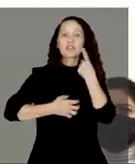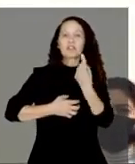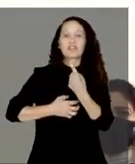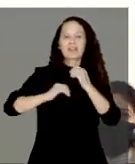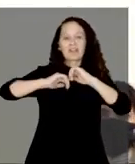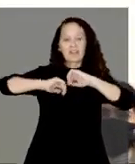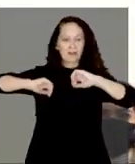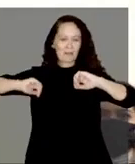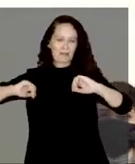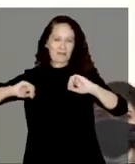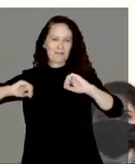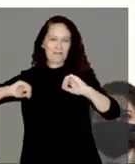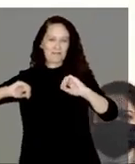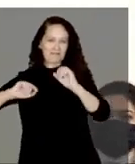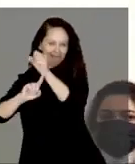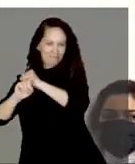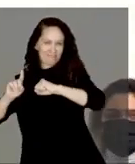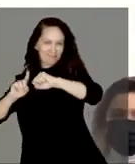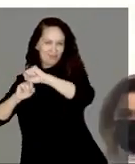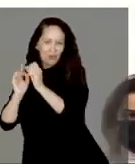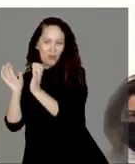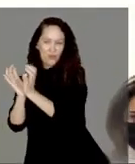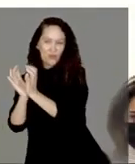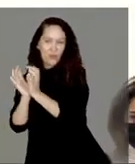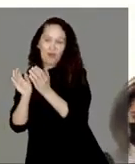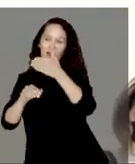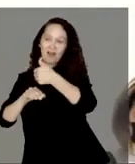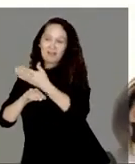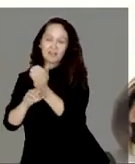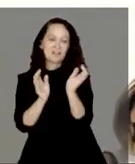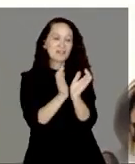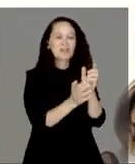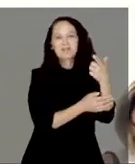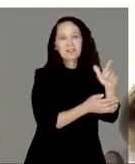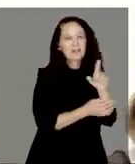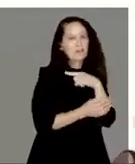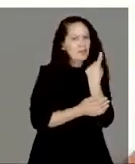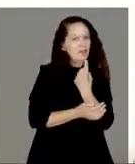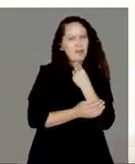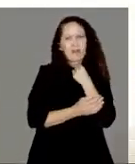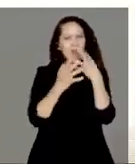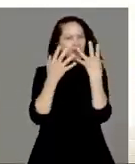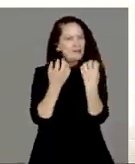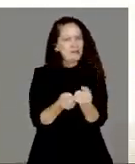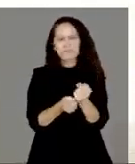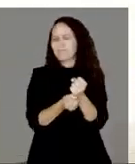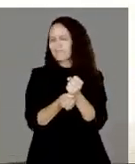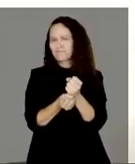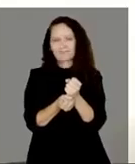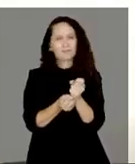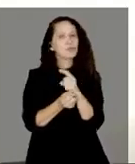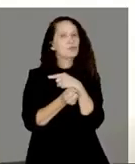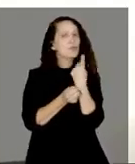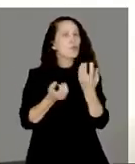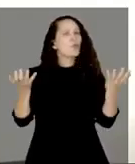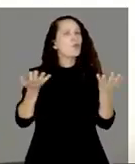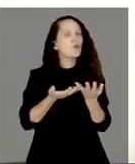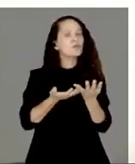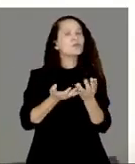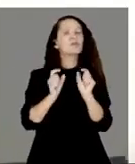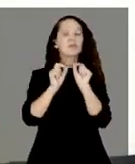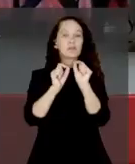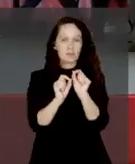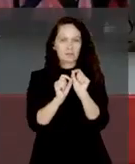milhares de trabalhadores e trabalhadoras que lutaram pela democratização desse país, lutaram para que a gente